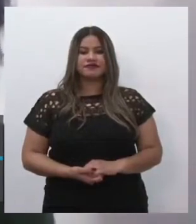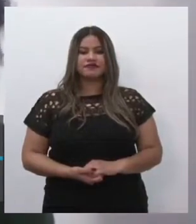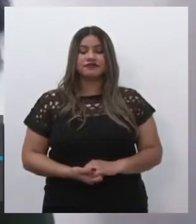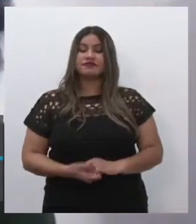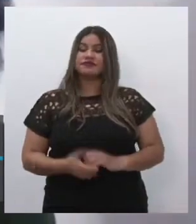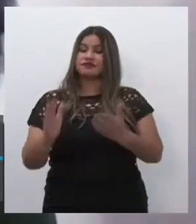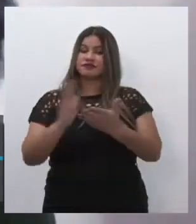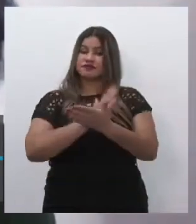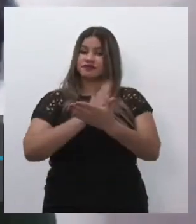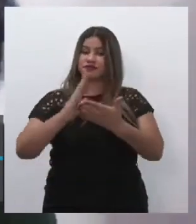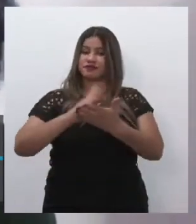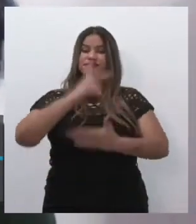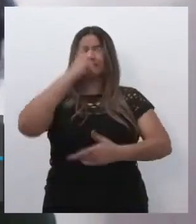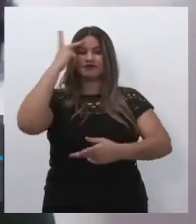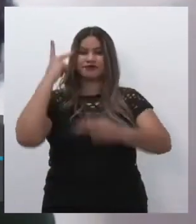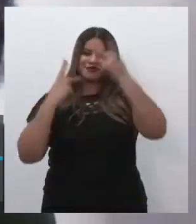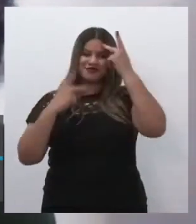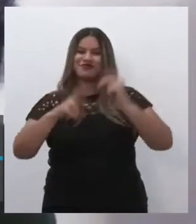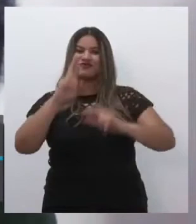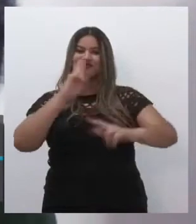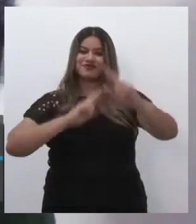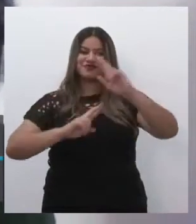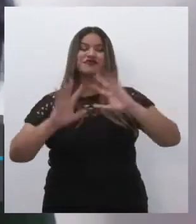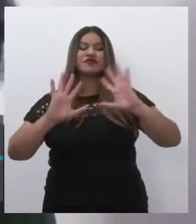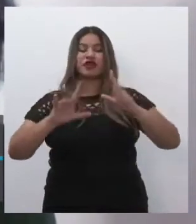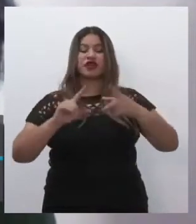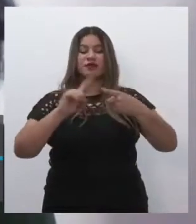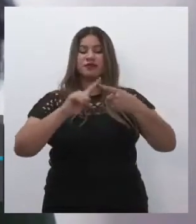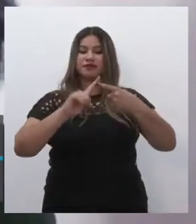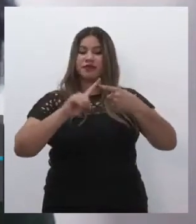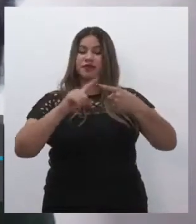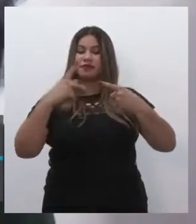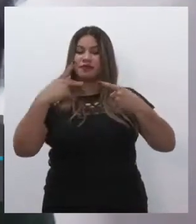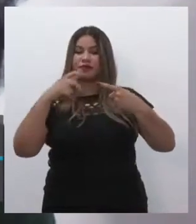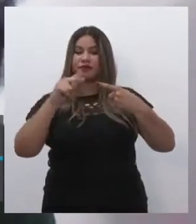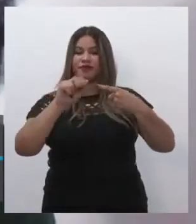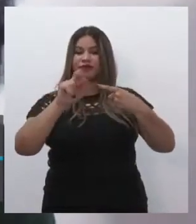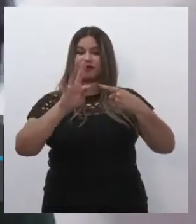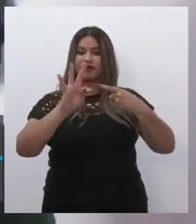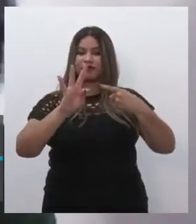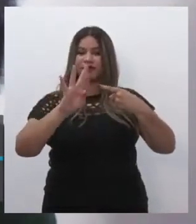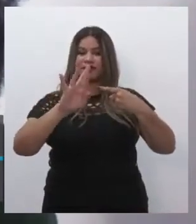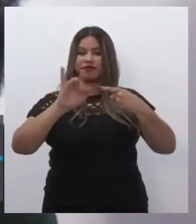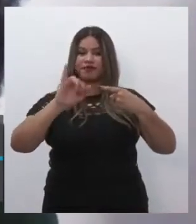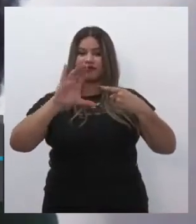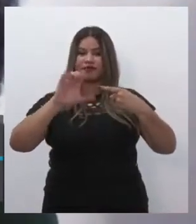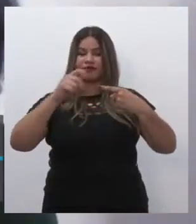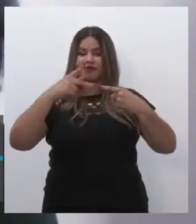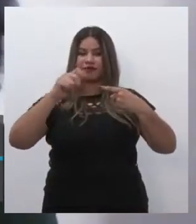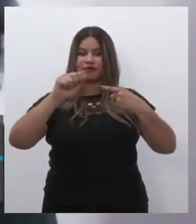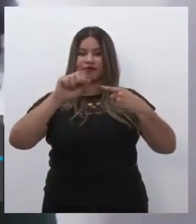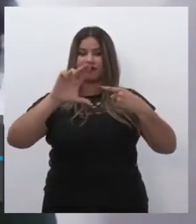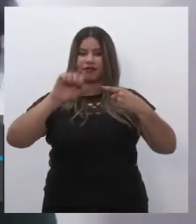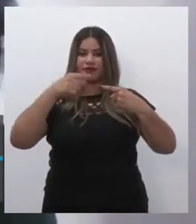Algumas pessoas já estão colocando aí participação na primeira, que inicia com P.